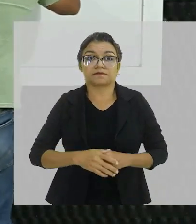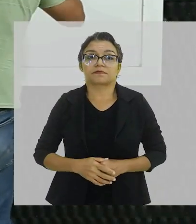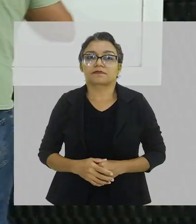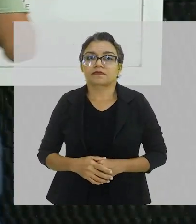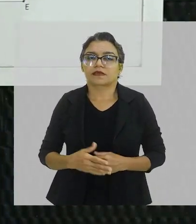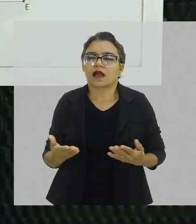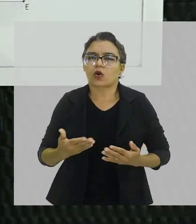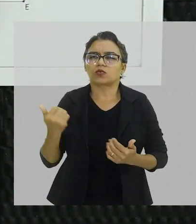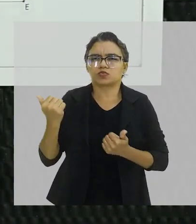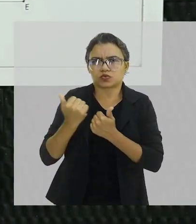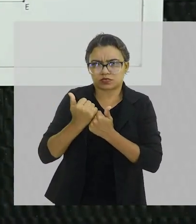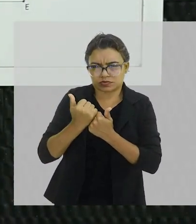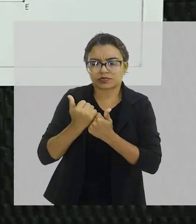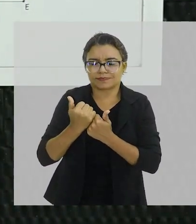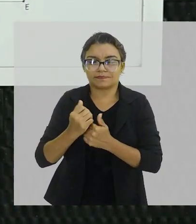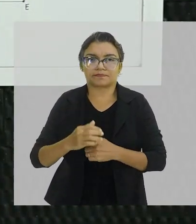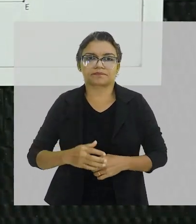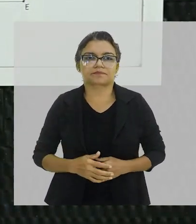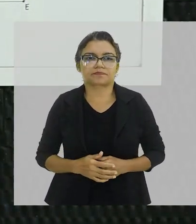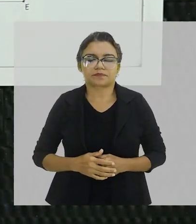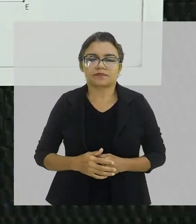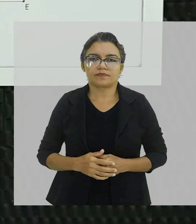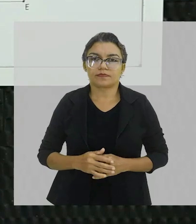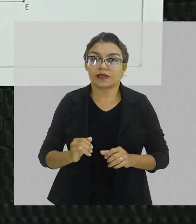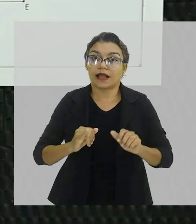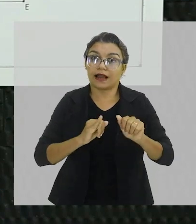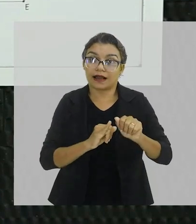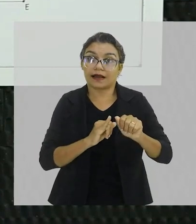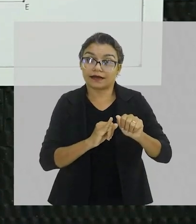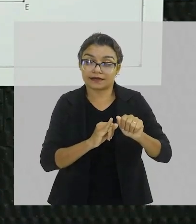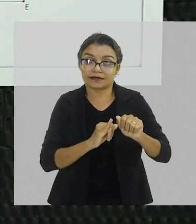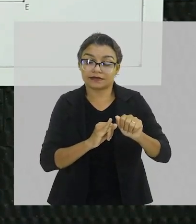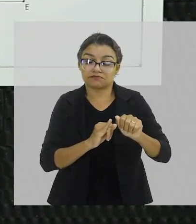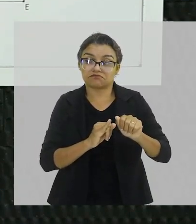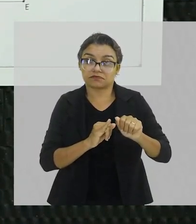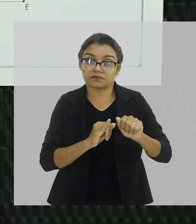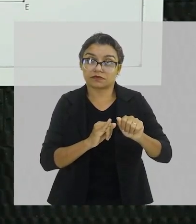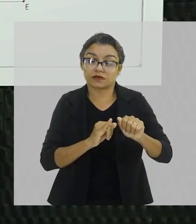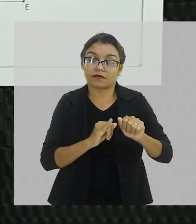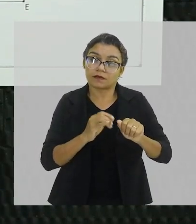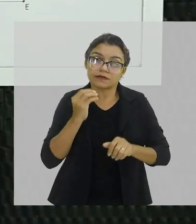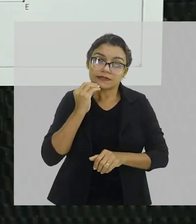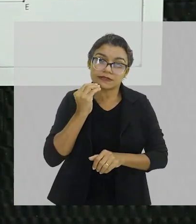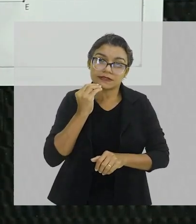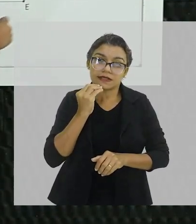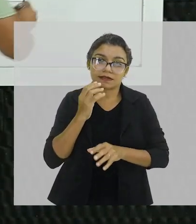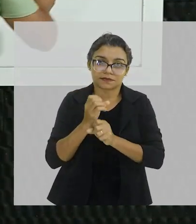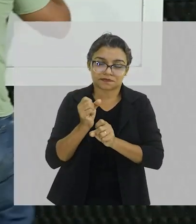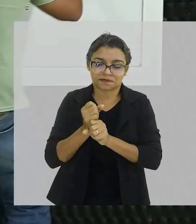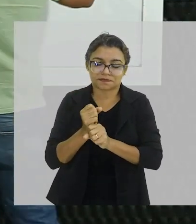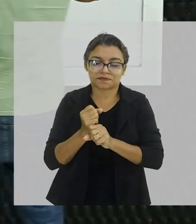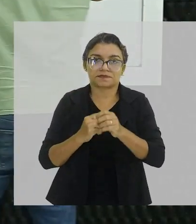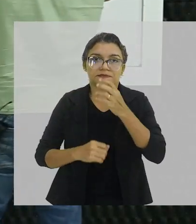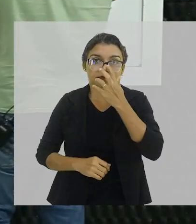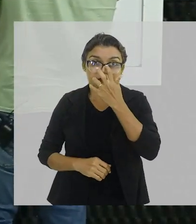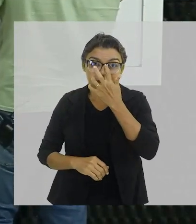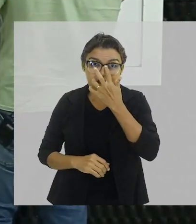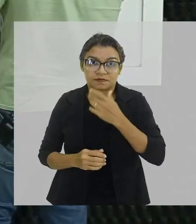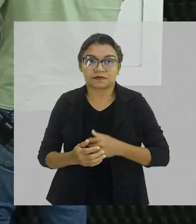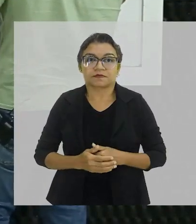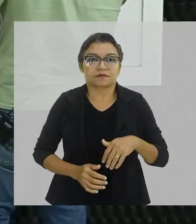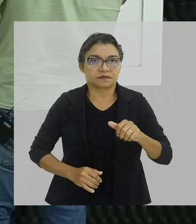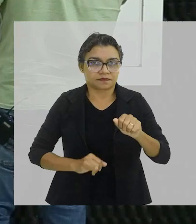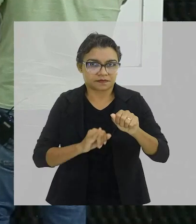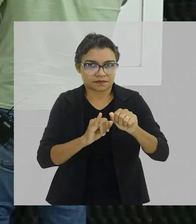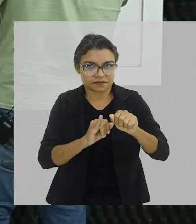gente calcula esse valor desse ângulo interno, vamos ver se esse valor aqui nos ajuda a encontrar esse ângulo alfa, tá? Então o ângulo